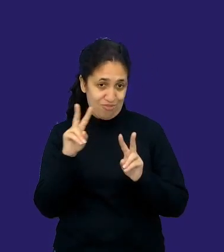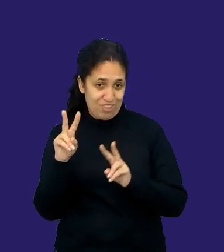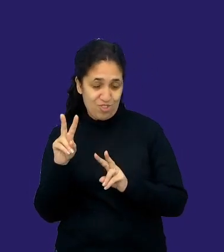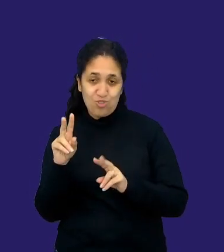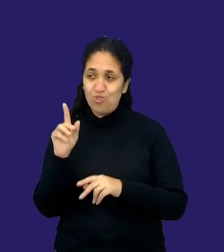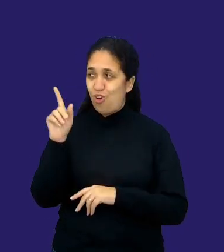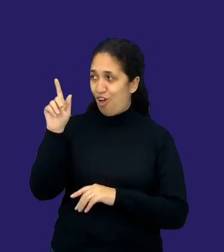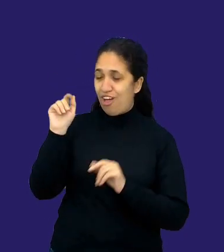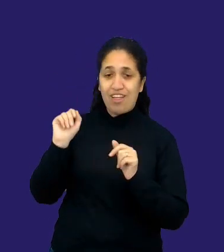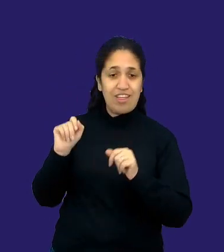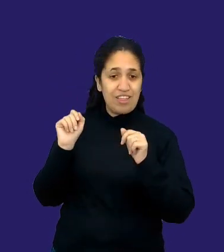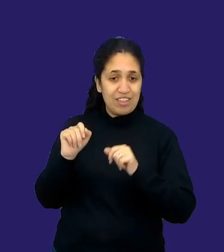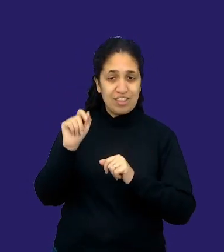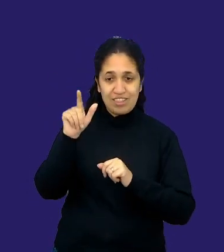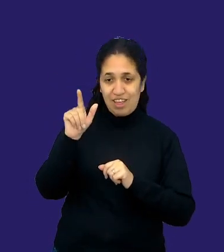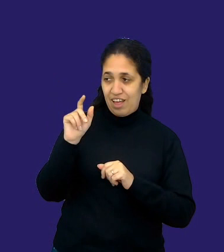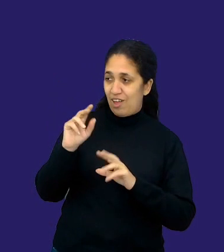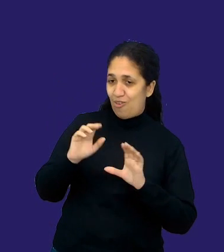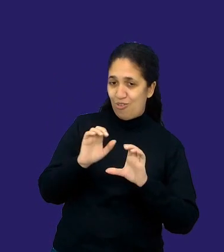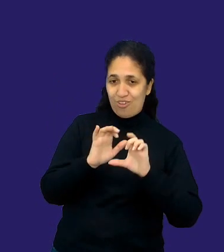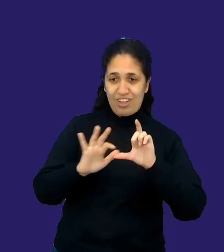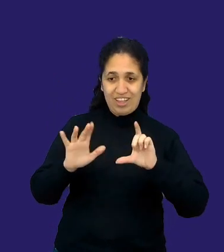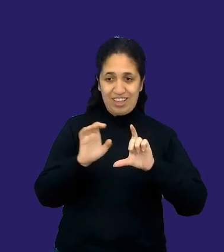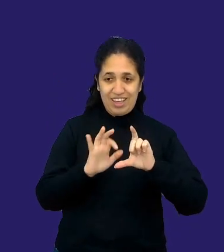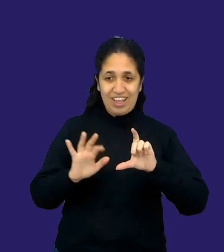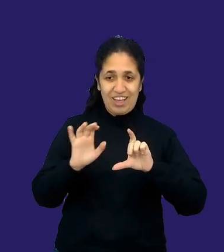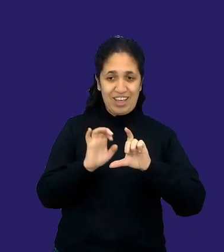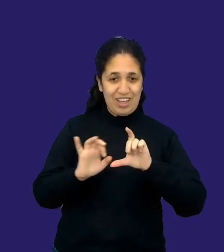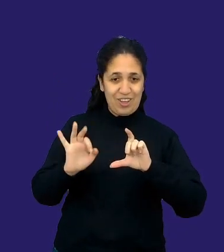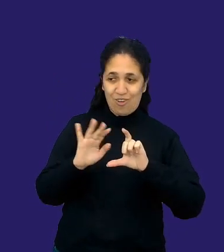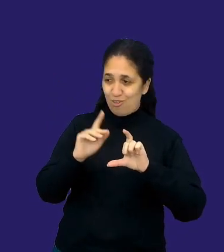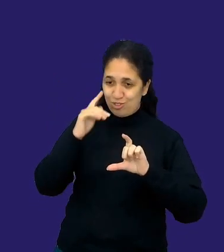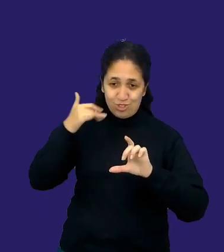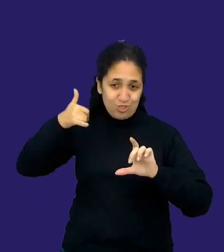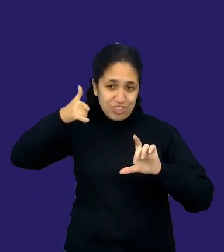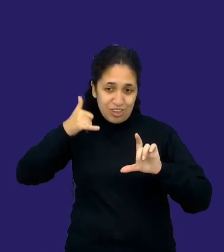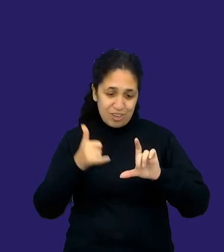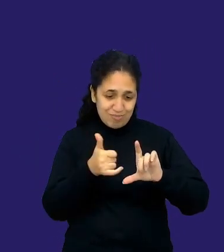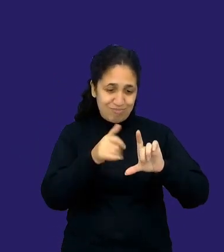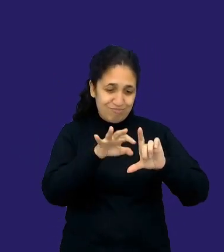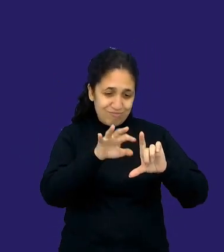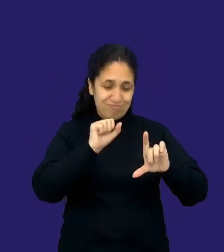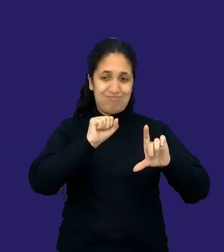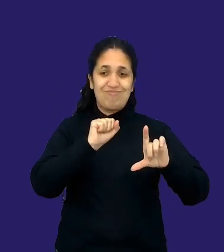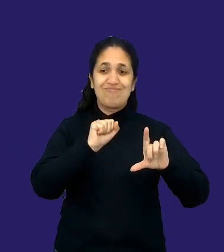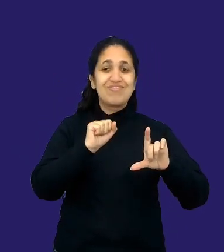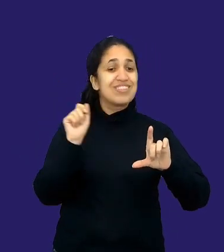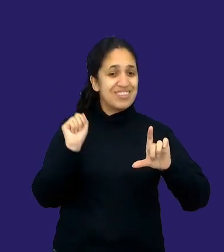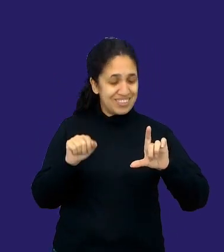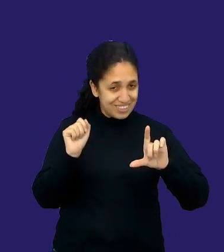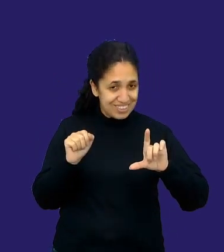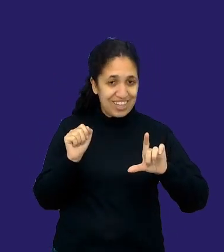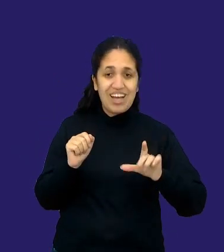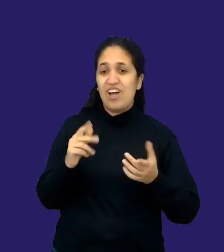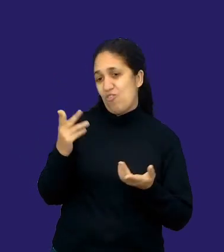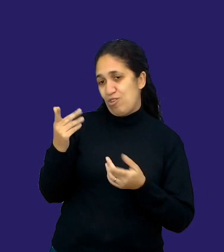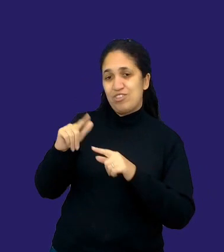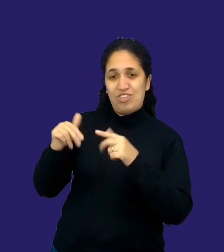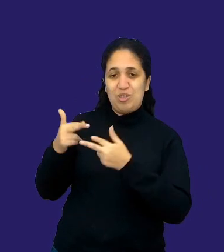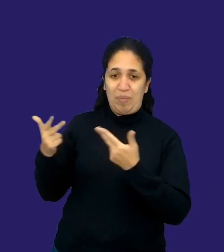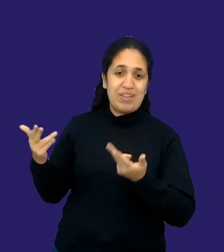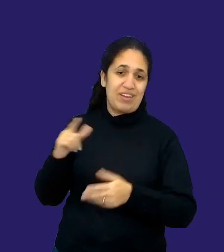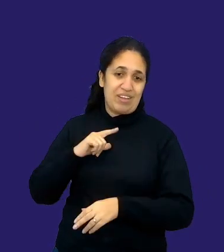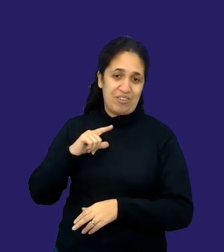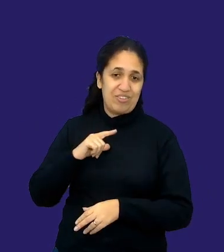você pode abrir aí o QR Code, se eu tiver com o celular, para acompanhar. Eu não sei se vocês já têm material físico